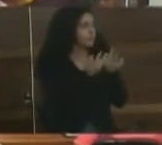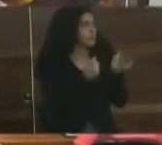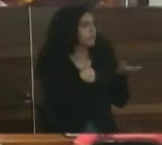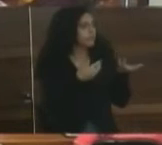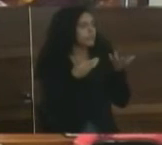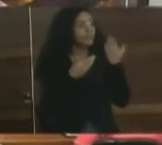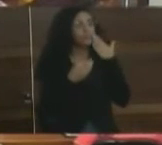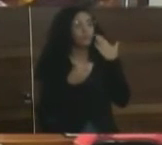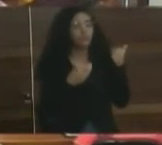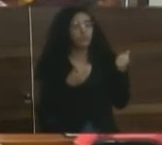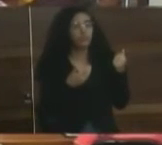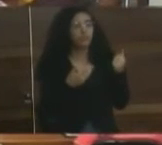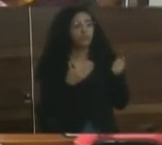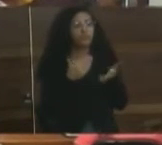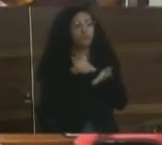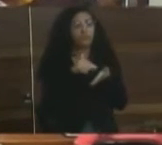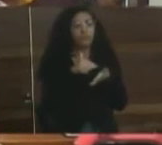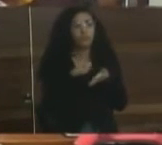aí